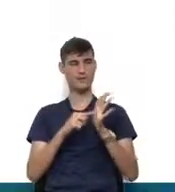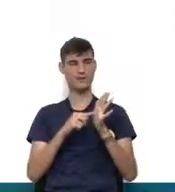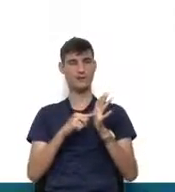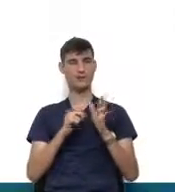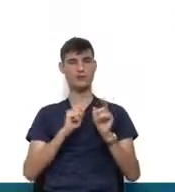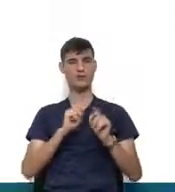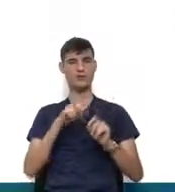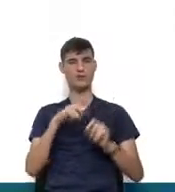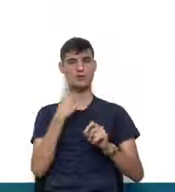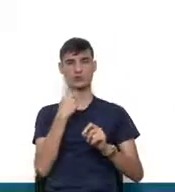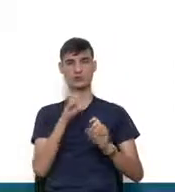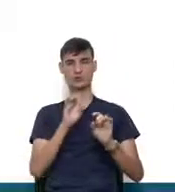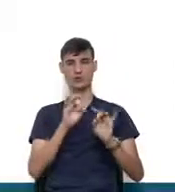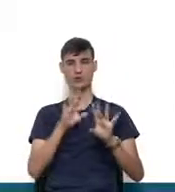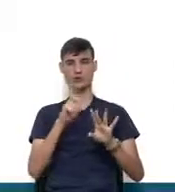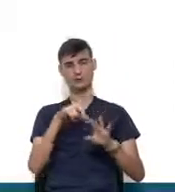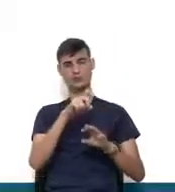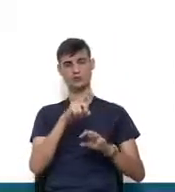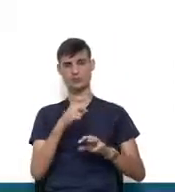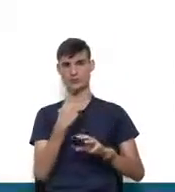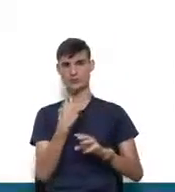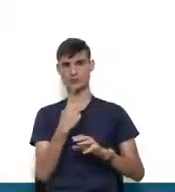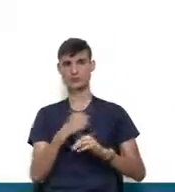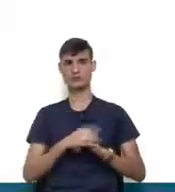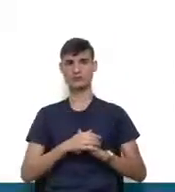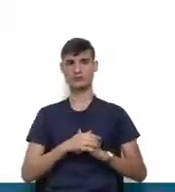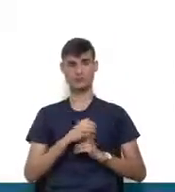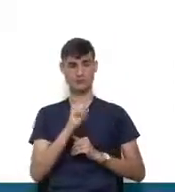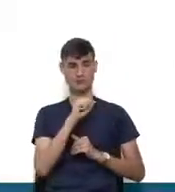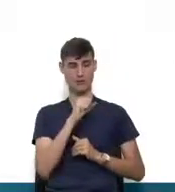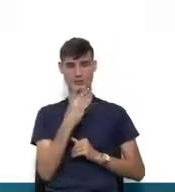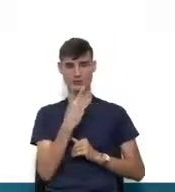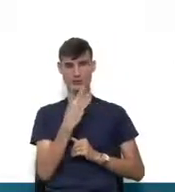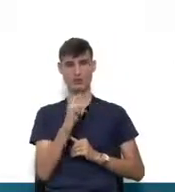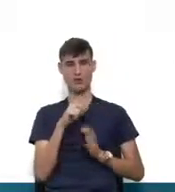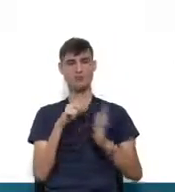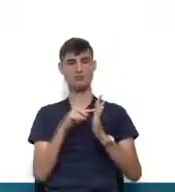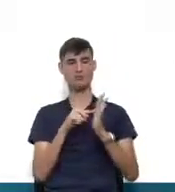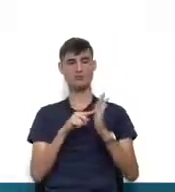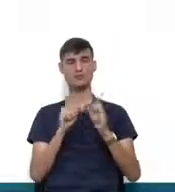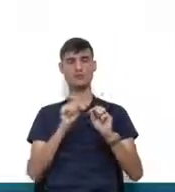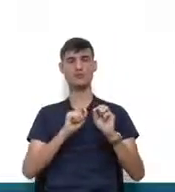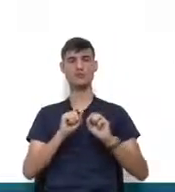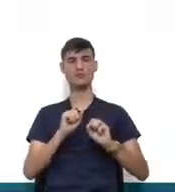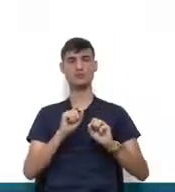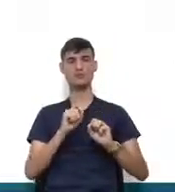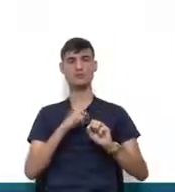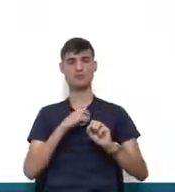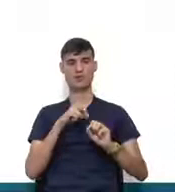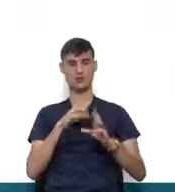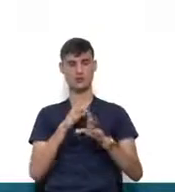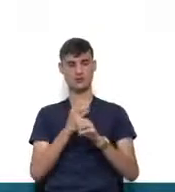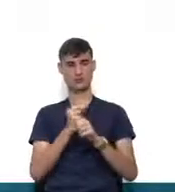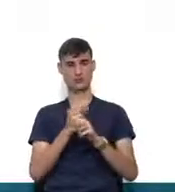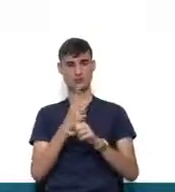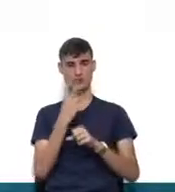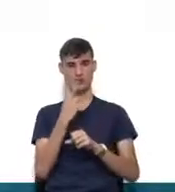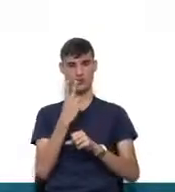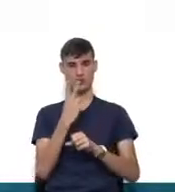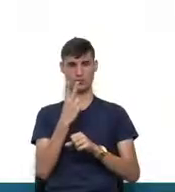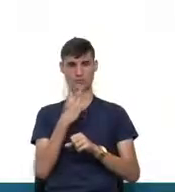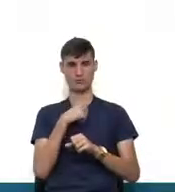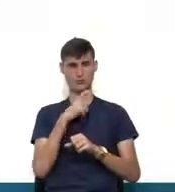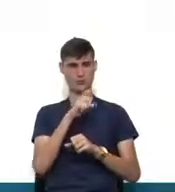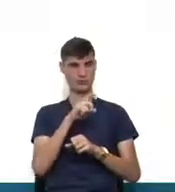de um termo só, ou seja, do x1. O S2 vai indicar o termo, a soma dos dois